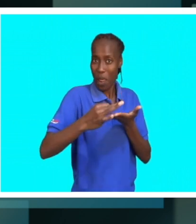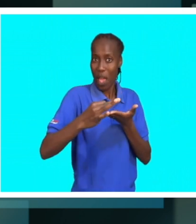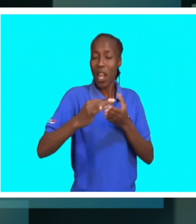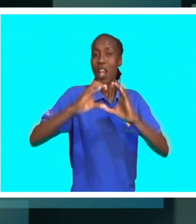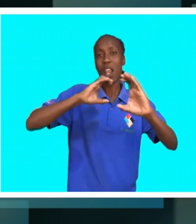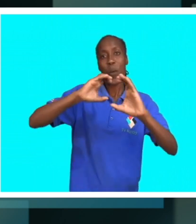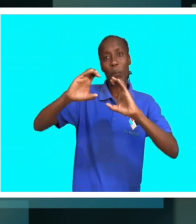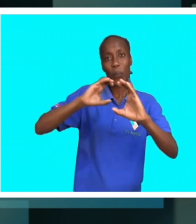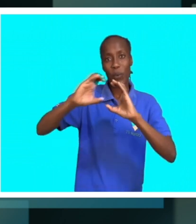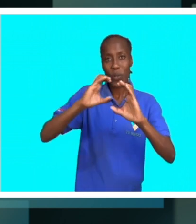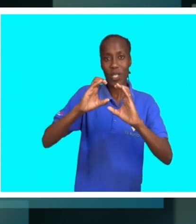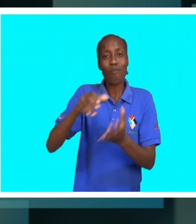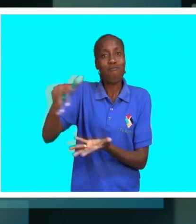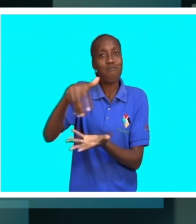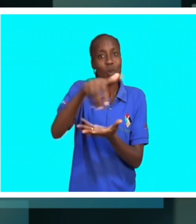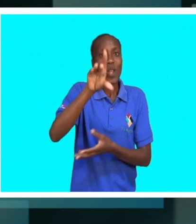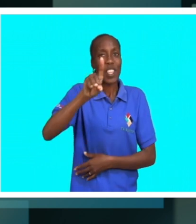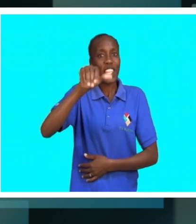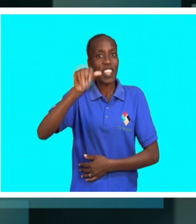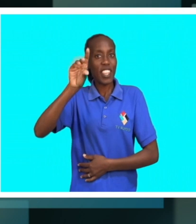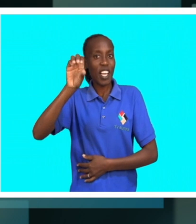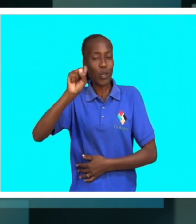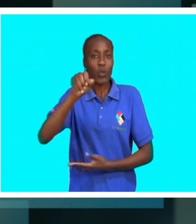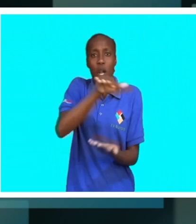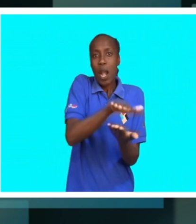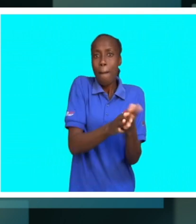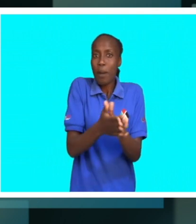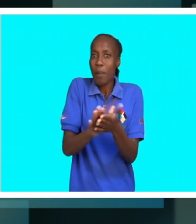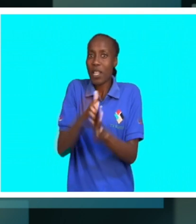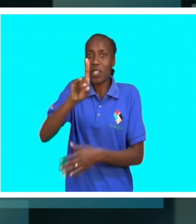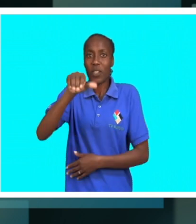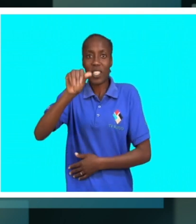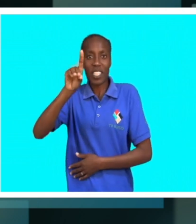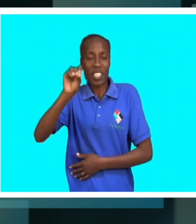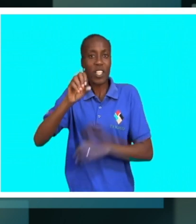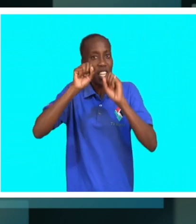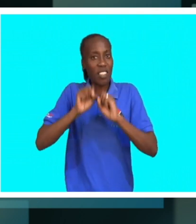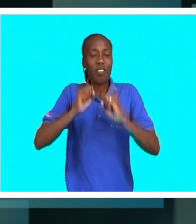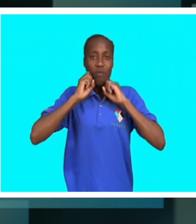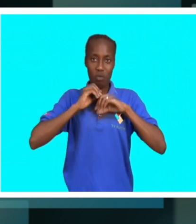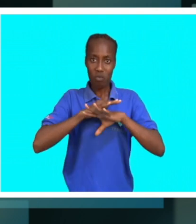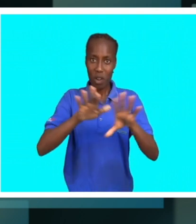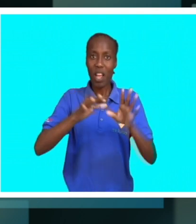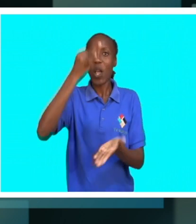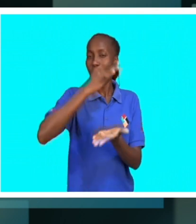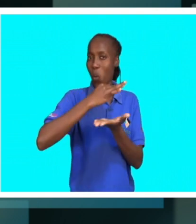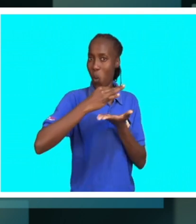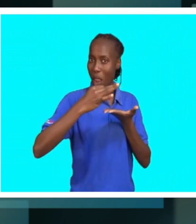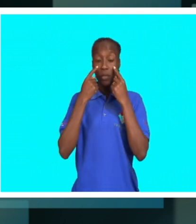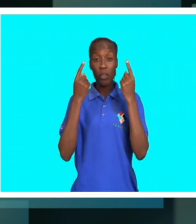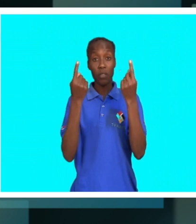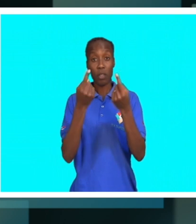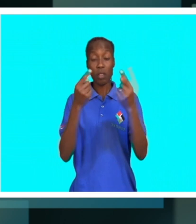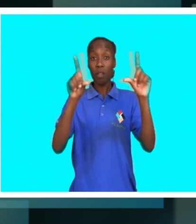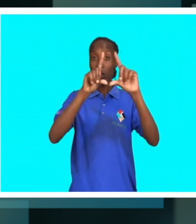qualidade na comunicação, na recolha de dados, na preparação desses dados, de forma que sejam divulgados com qualidade.